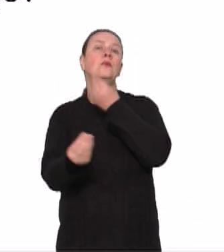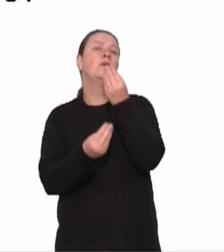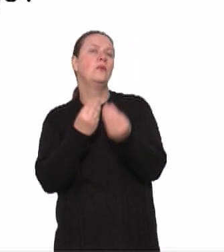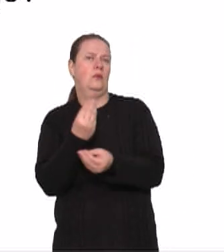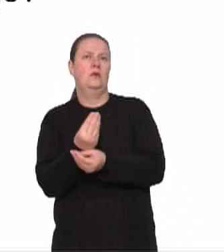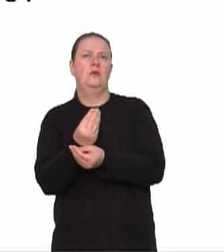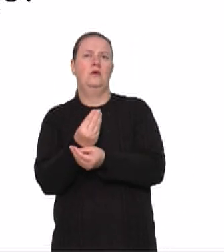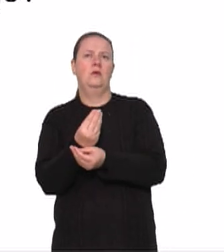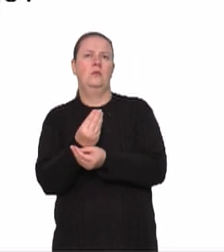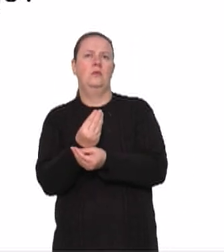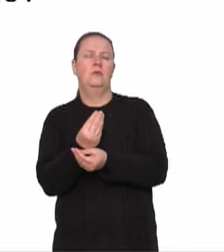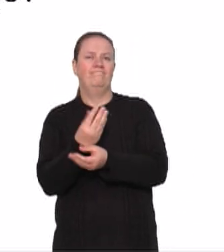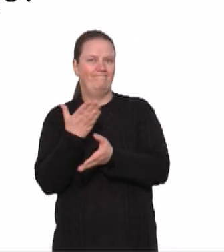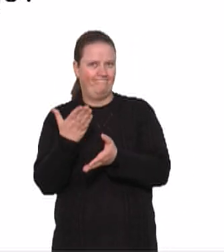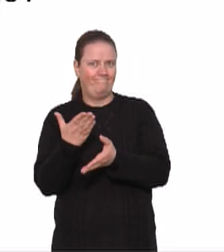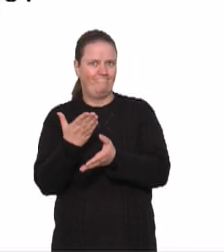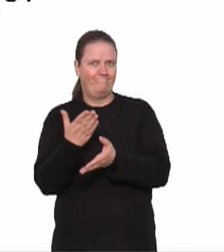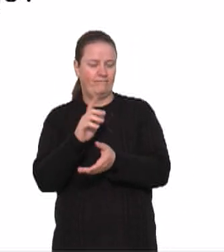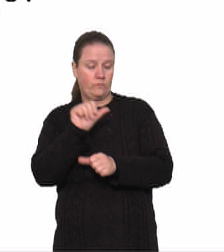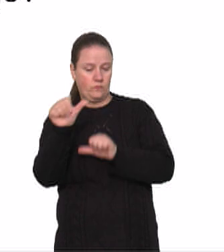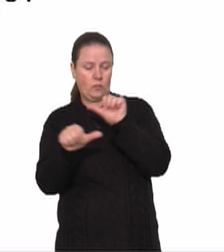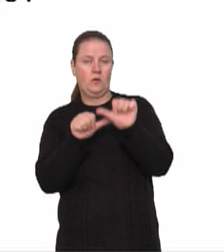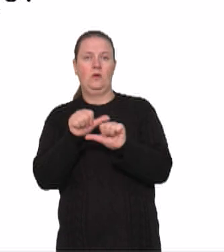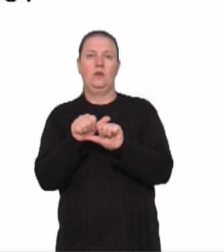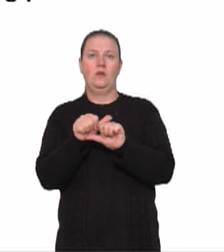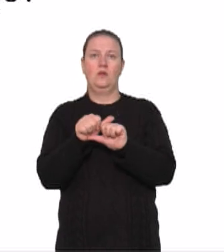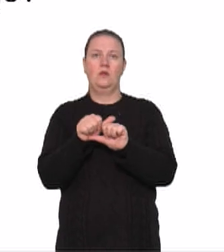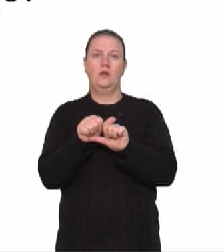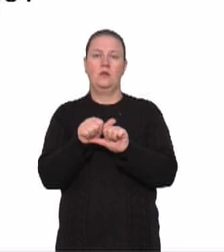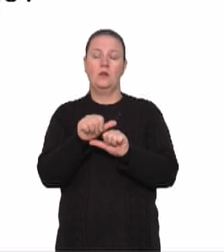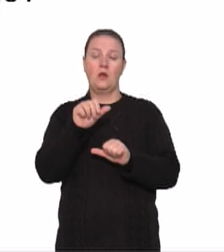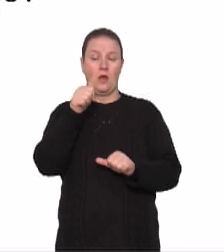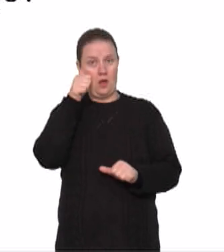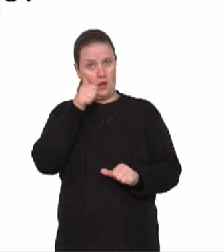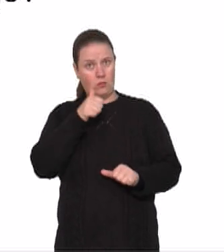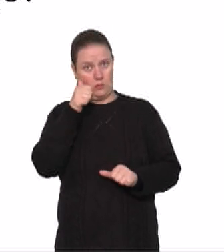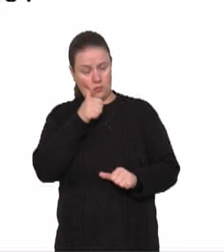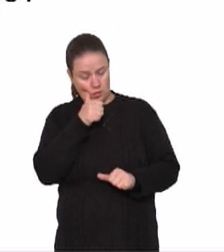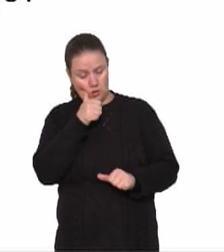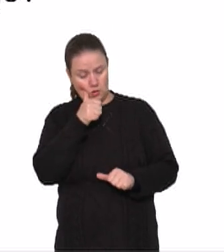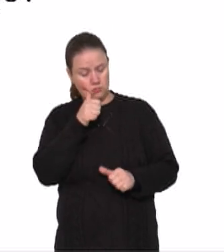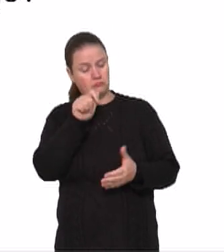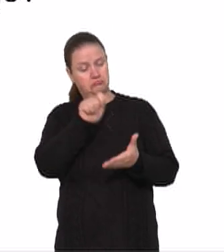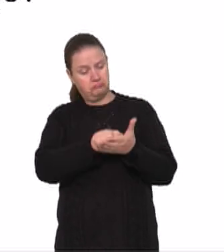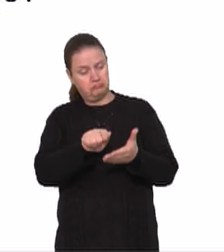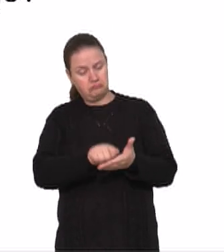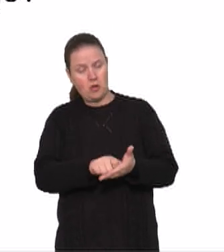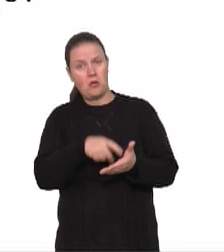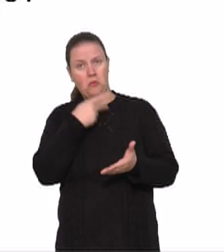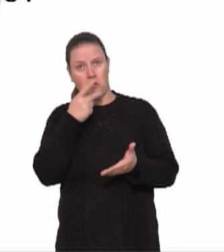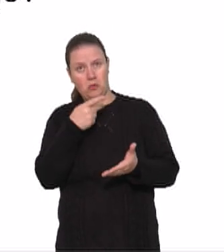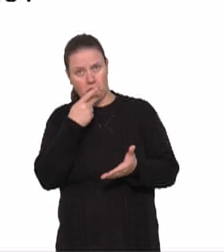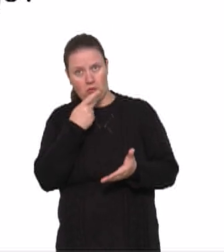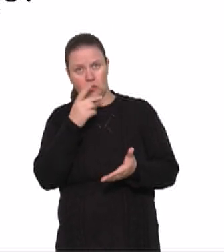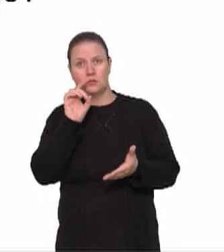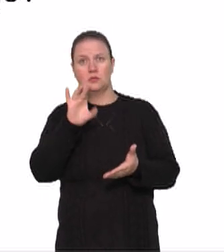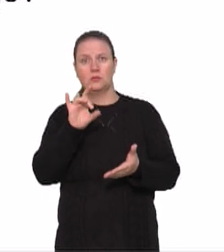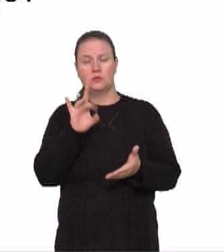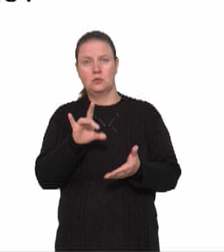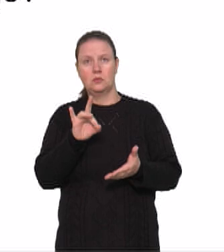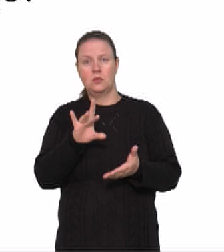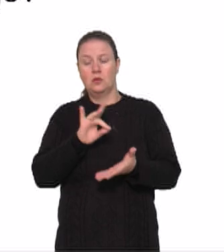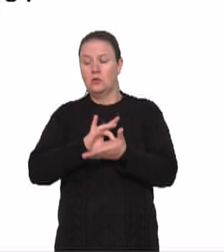discurso indireto essa frase? Então, no discurso indireto fica, Julieta se indaga se somente o nome de Romeu é